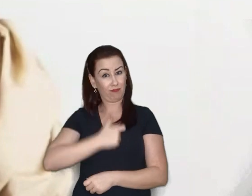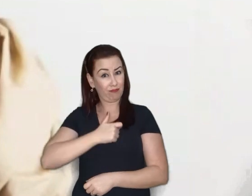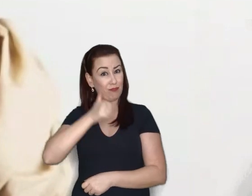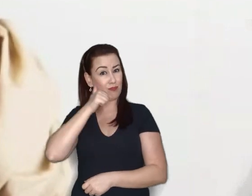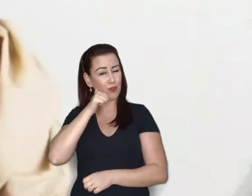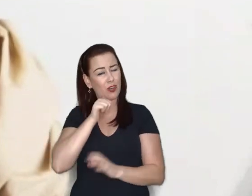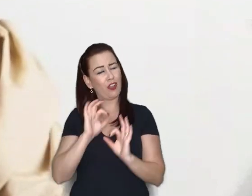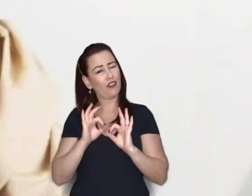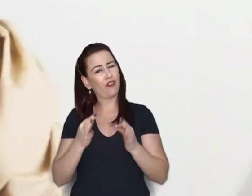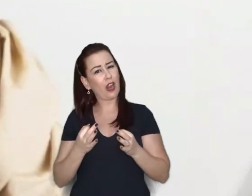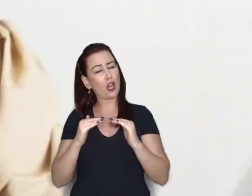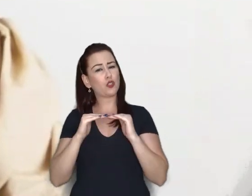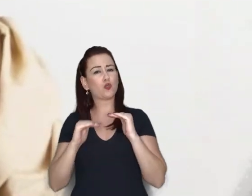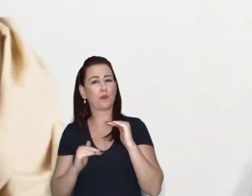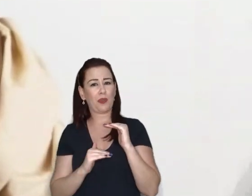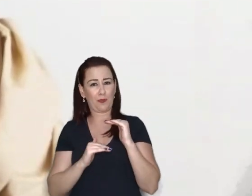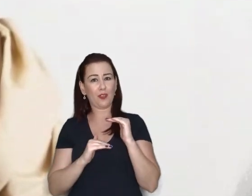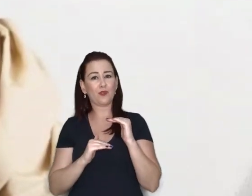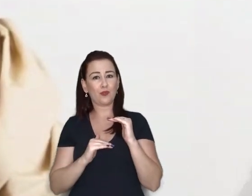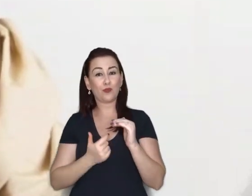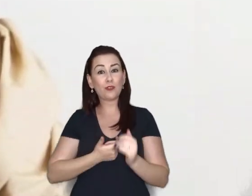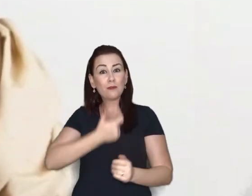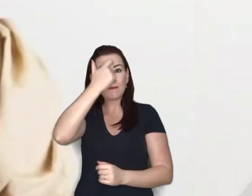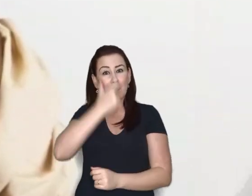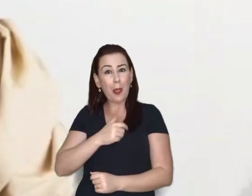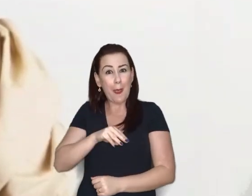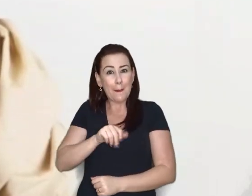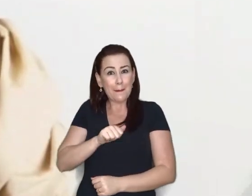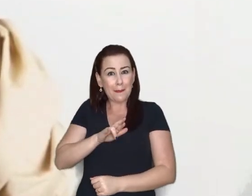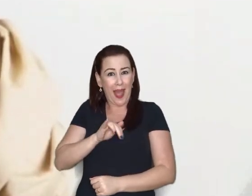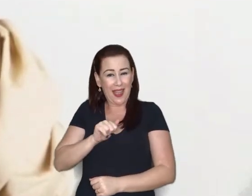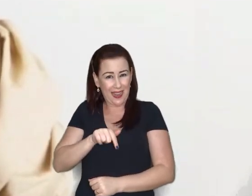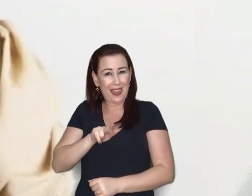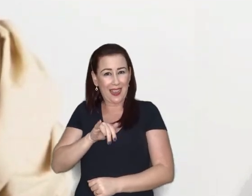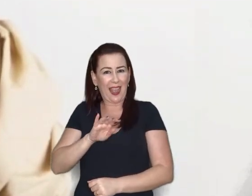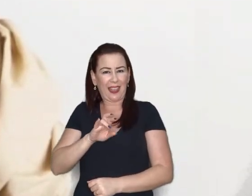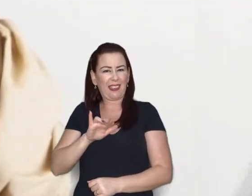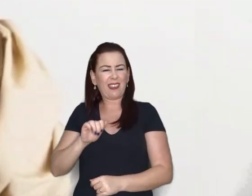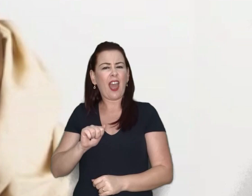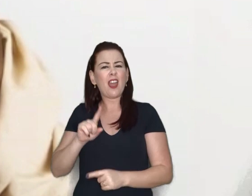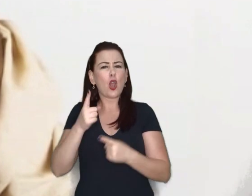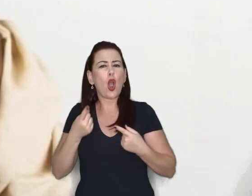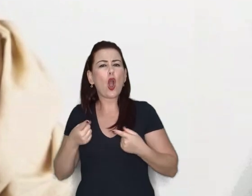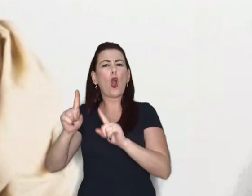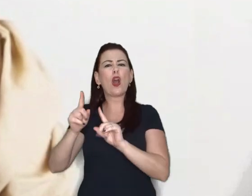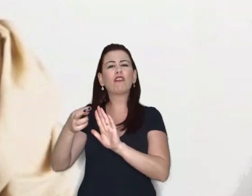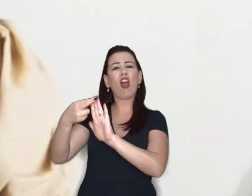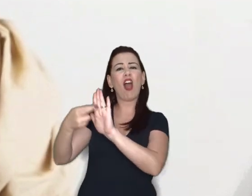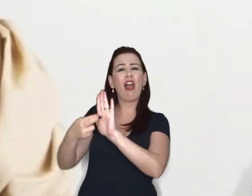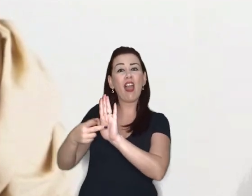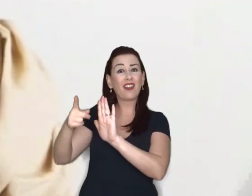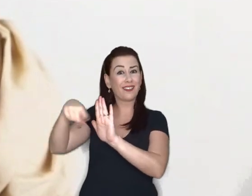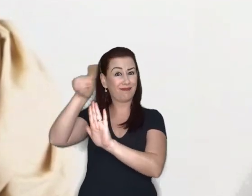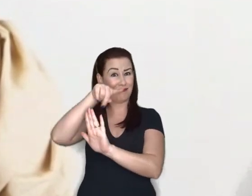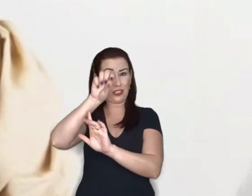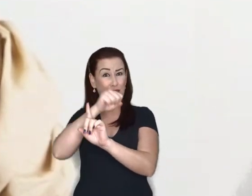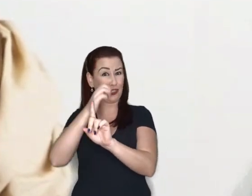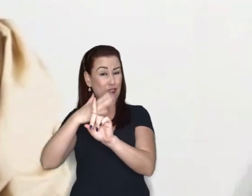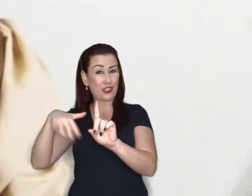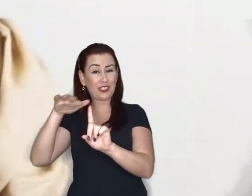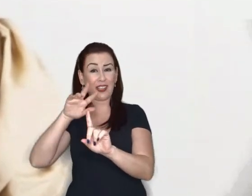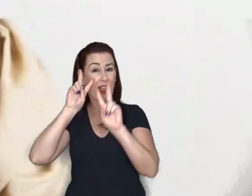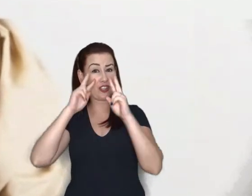frágil e submisso. Ela rompeu paradigmas estabelecidos em um tempo em que as mulheres não tinham